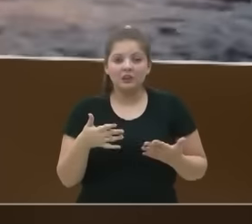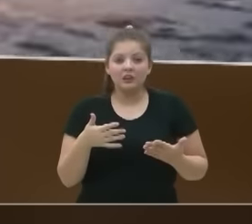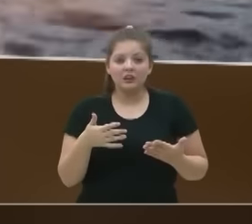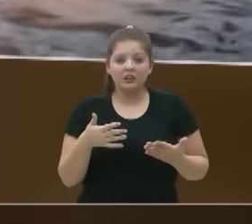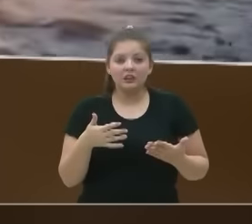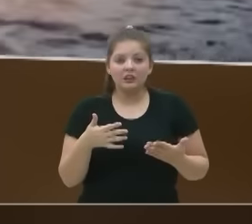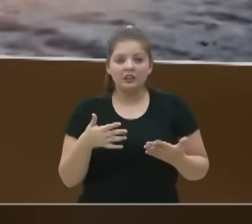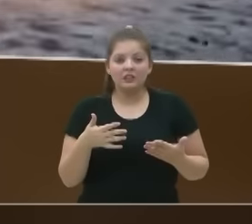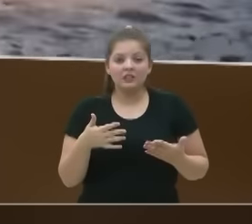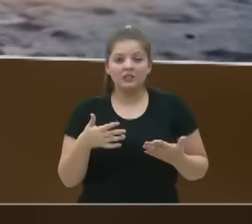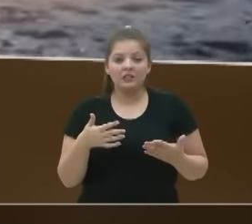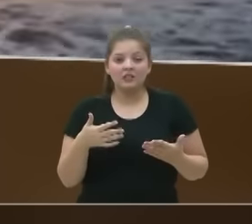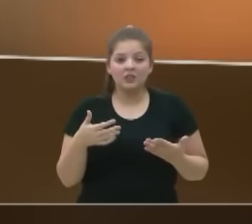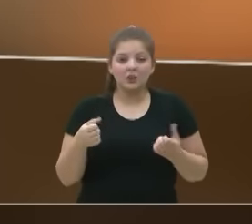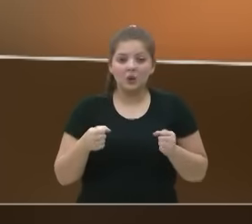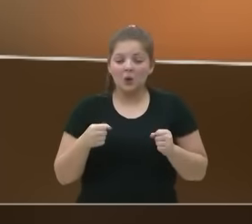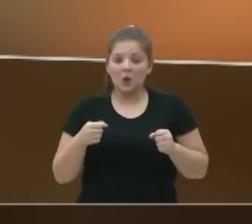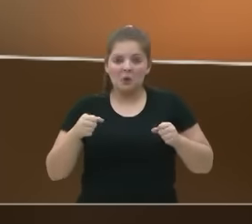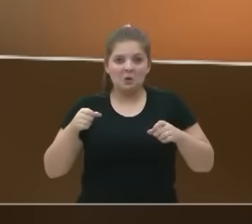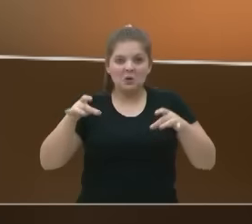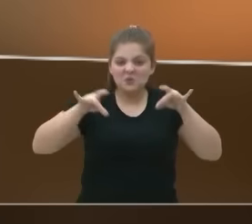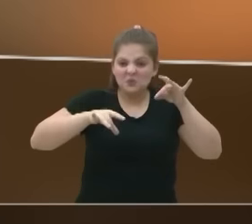show, não foi notícia.